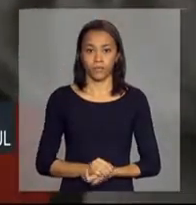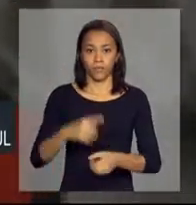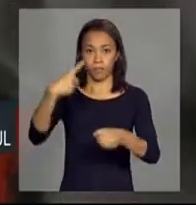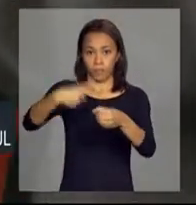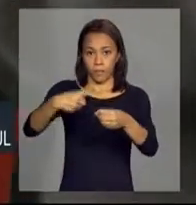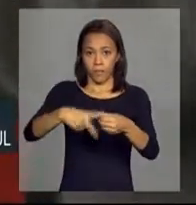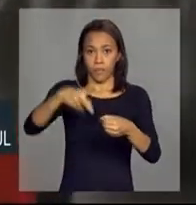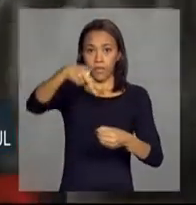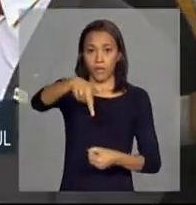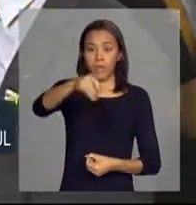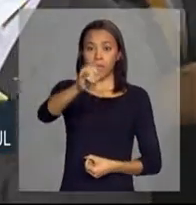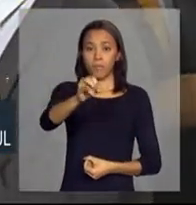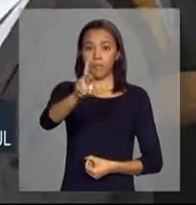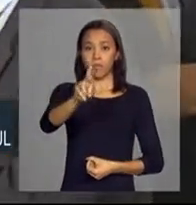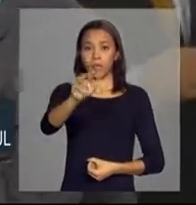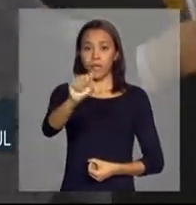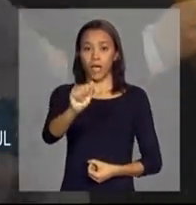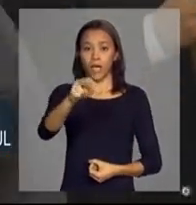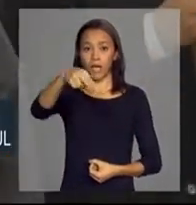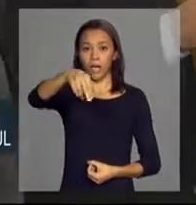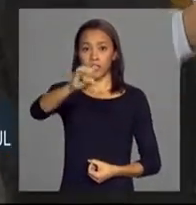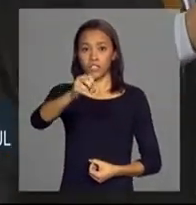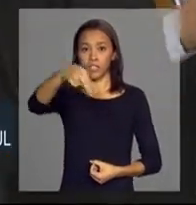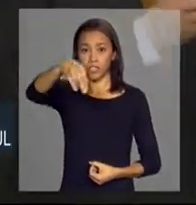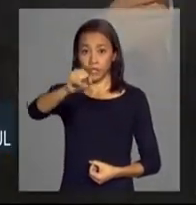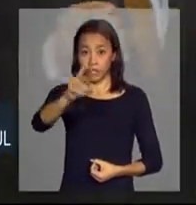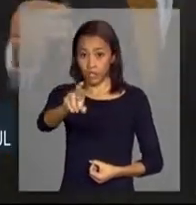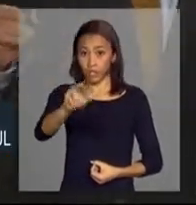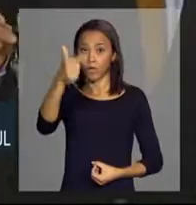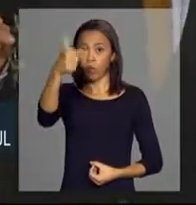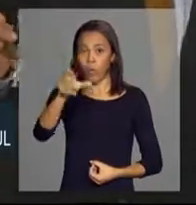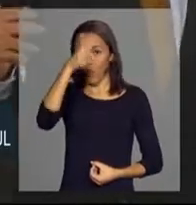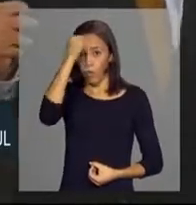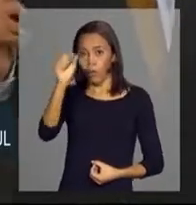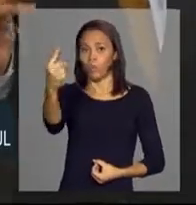Piratini, prefeito Vilso Anhelo da Silva Gomes.